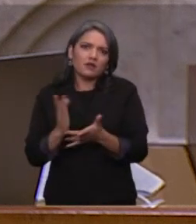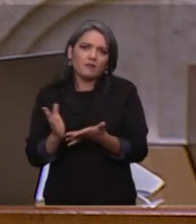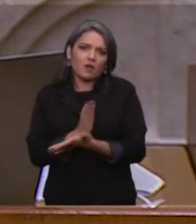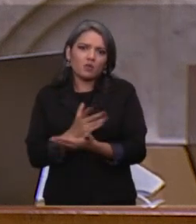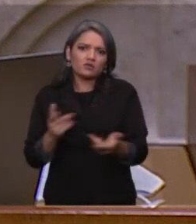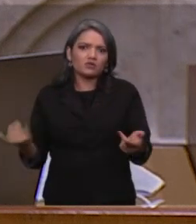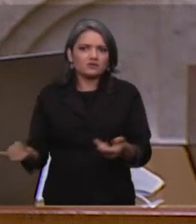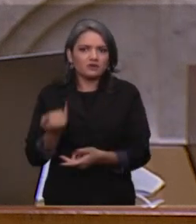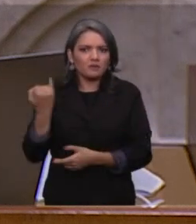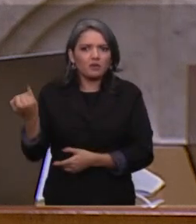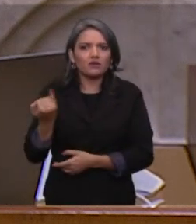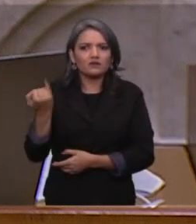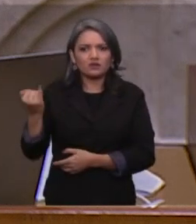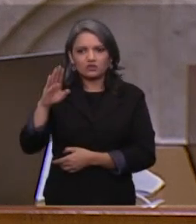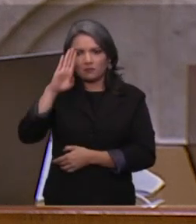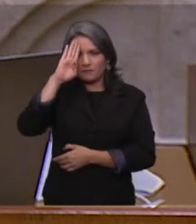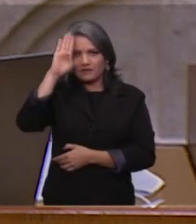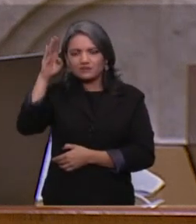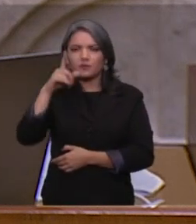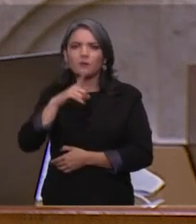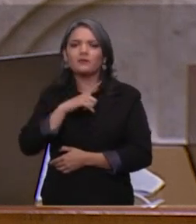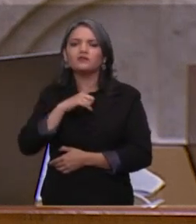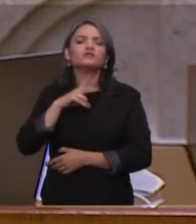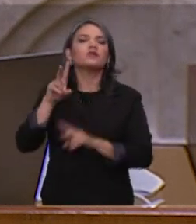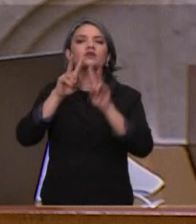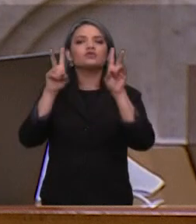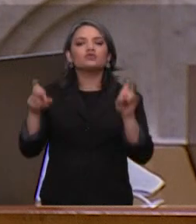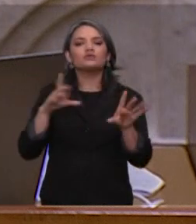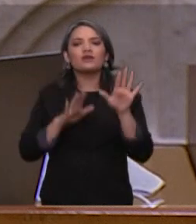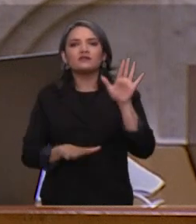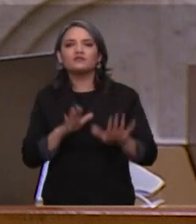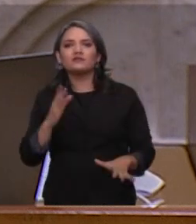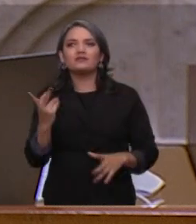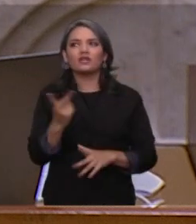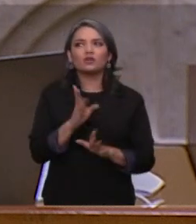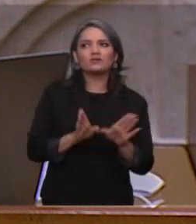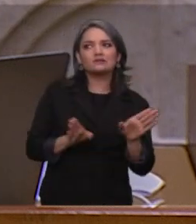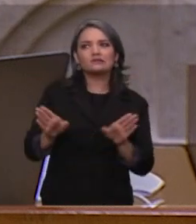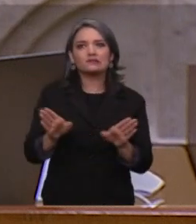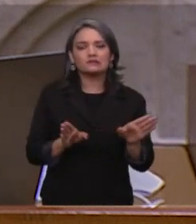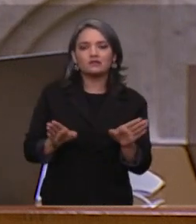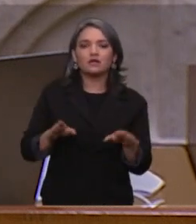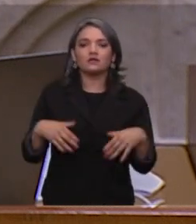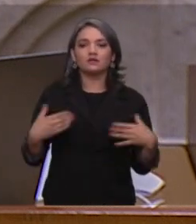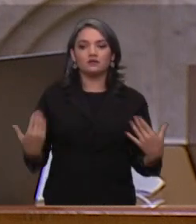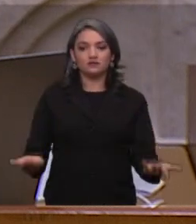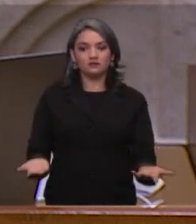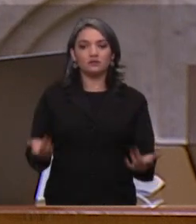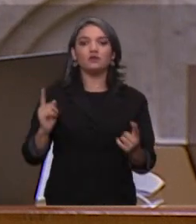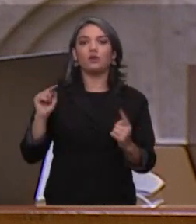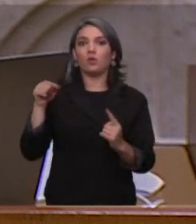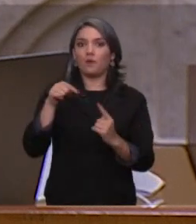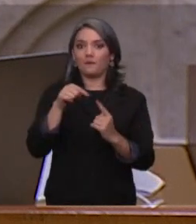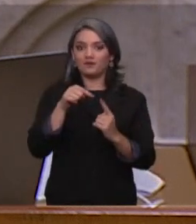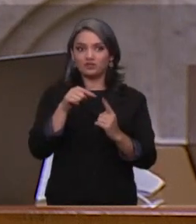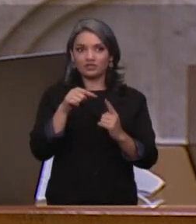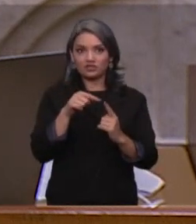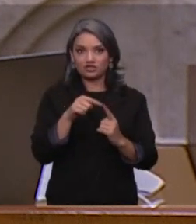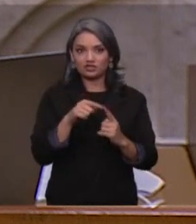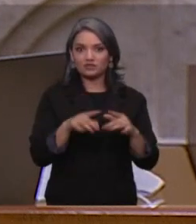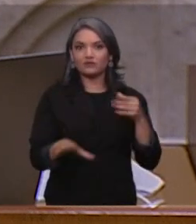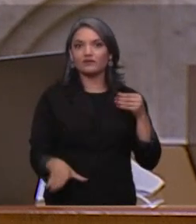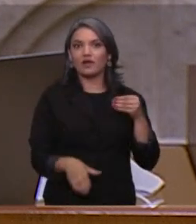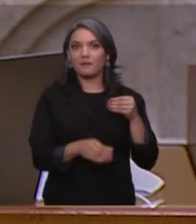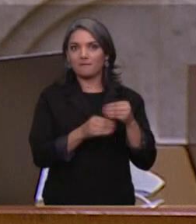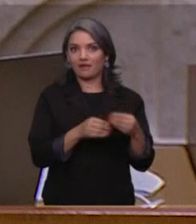em matérias em que há ambiguidade na interpretação. De modo que a intenção do legislador, eu acho que, neste caso,